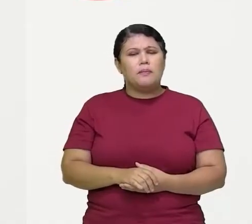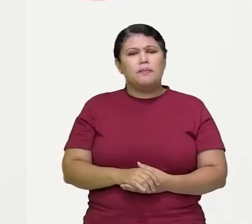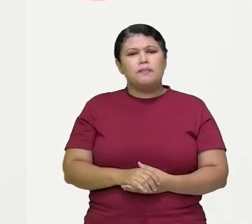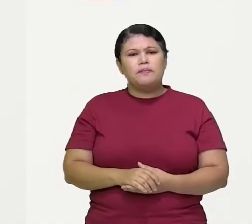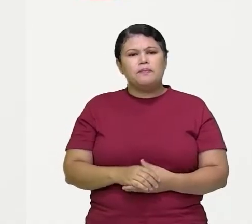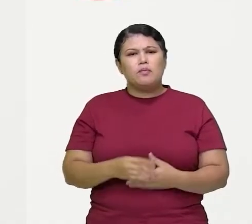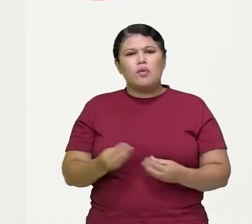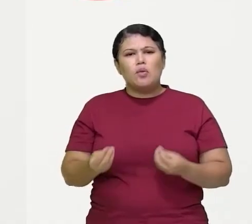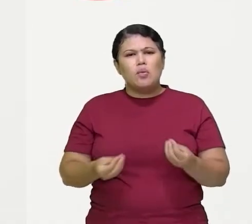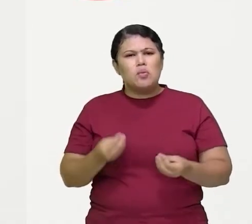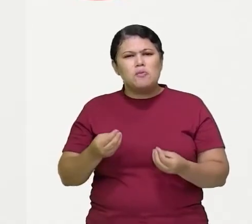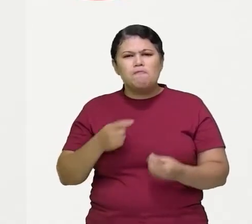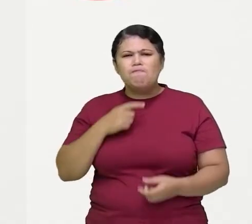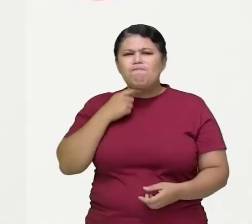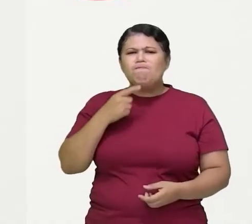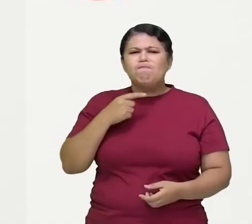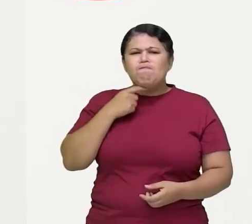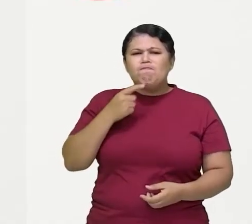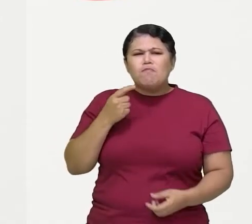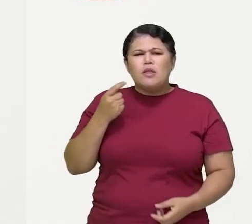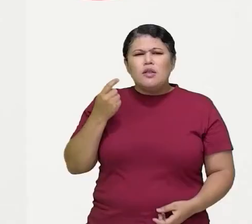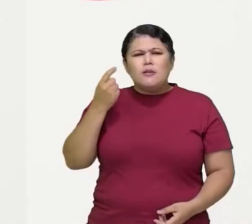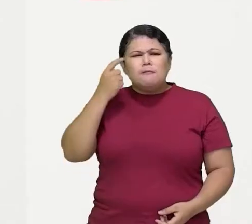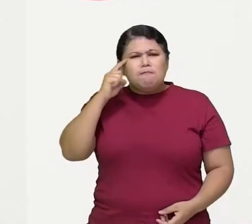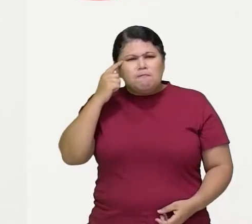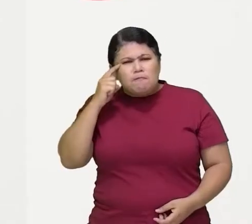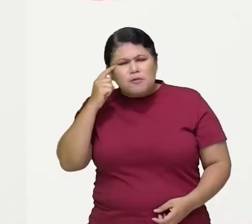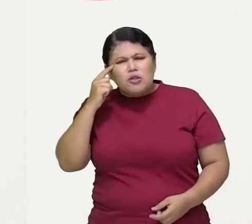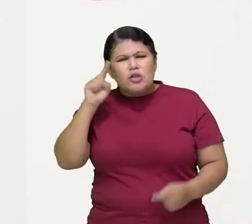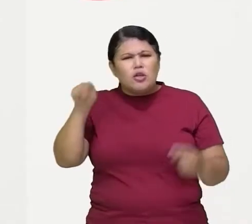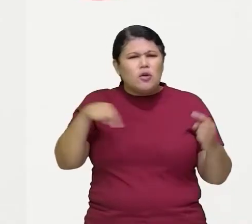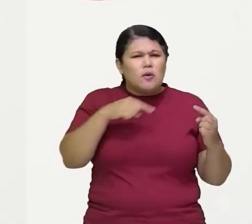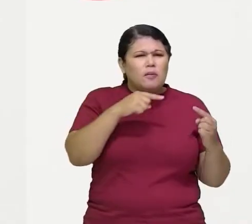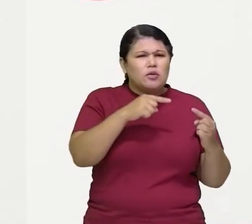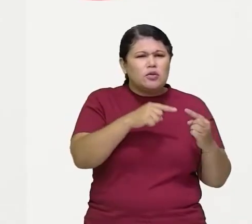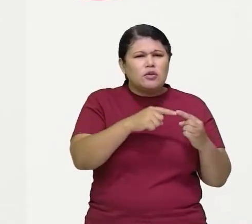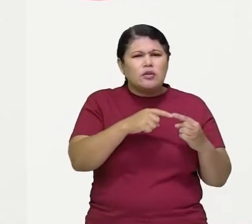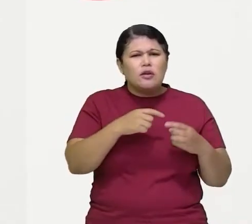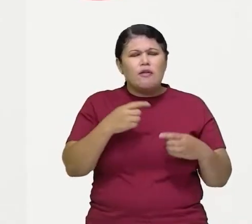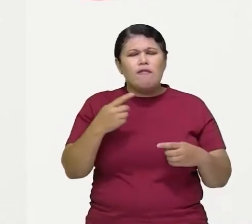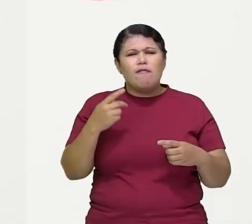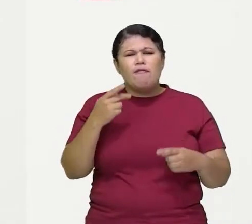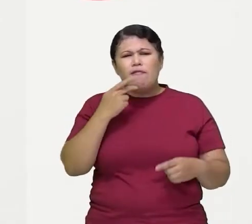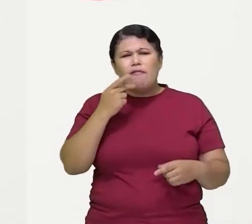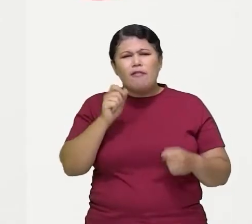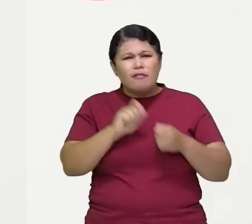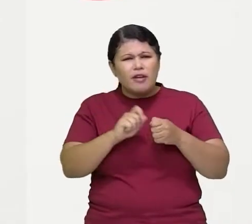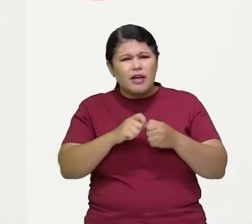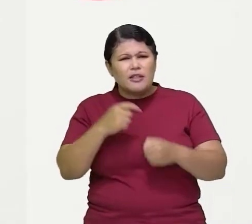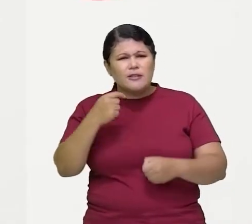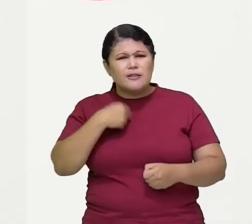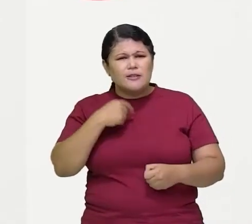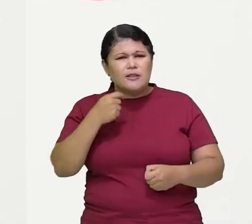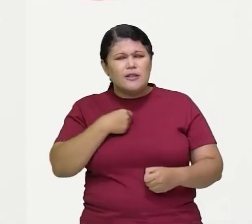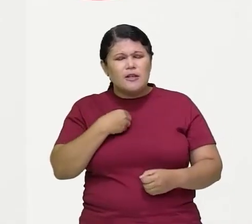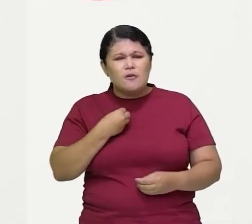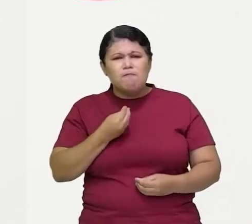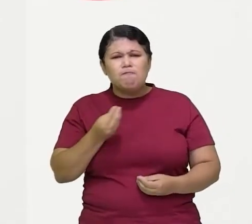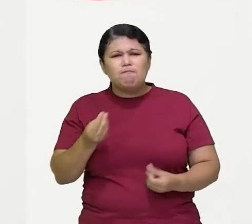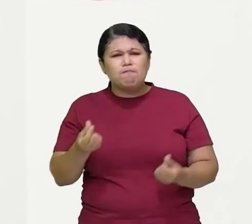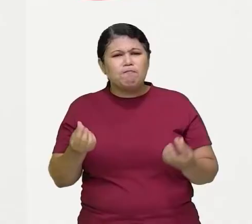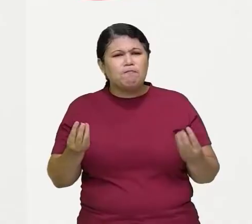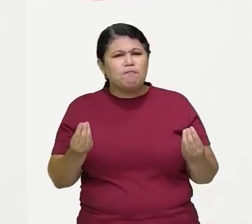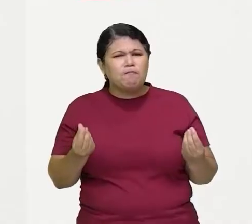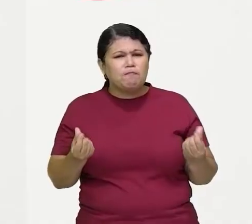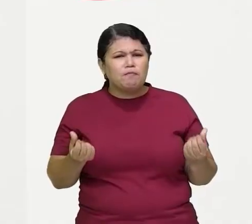de atingir, de entender, e o que se faz com que eu, por instinto de